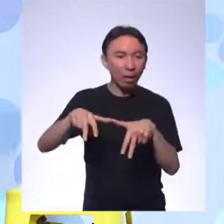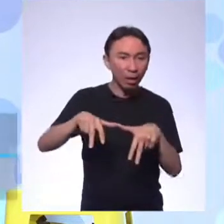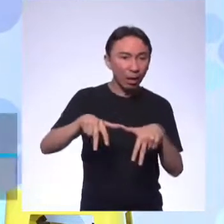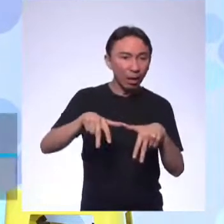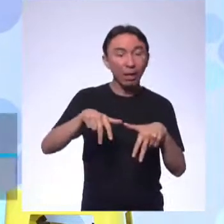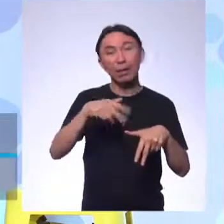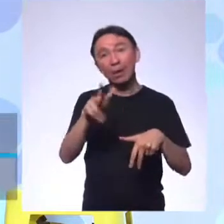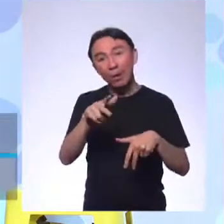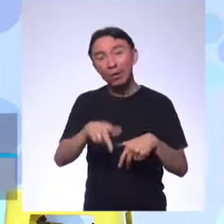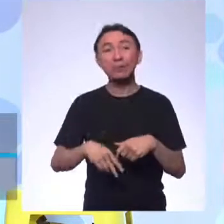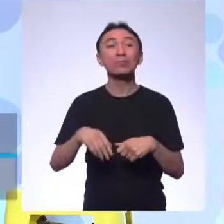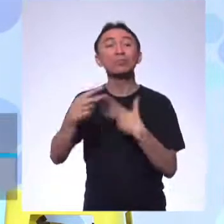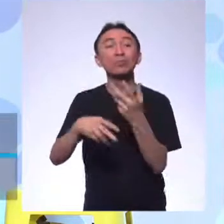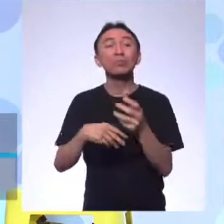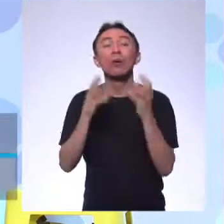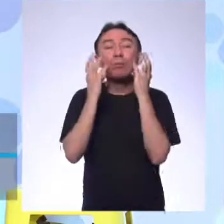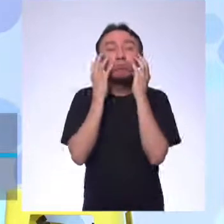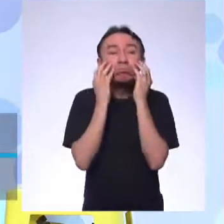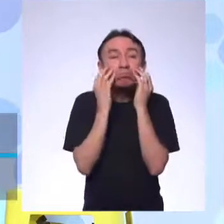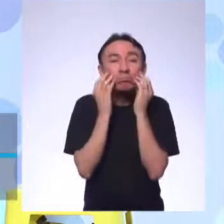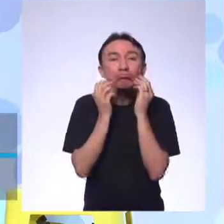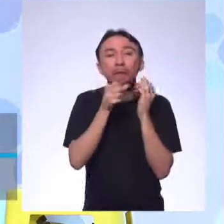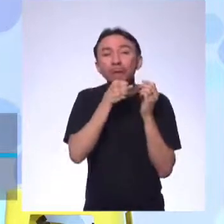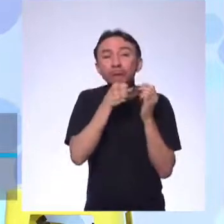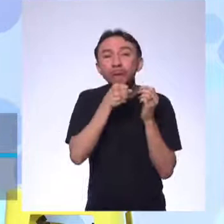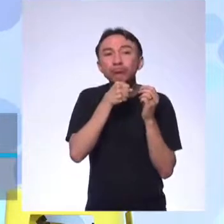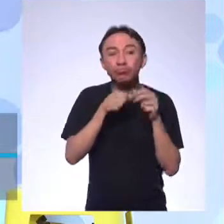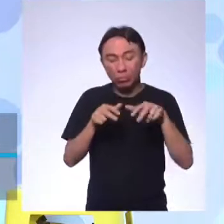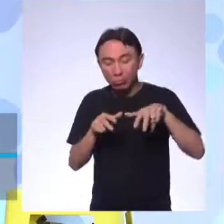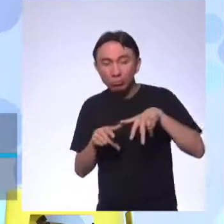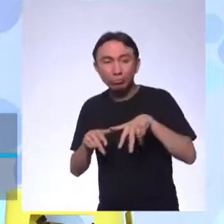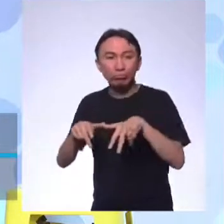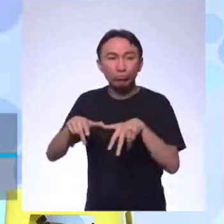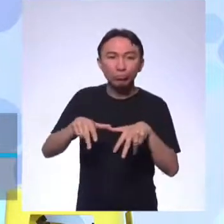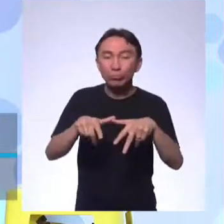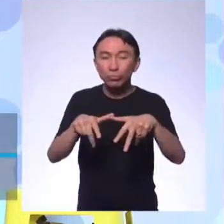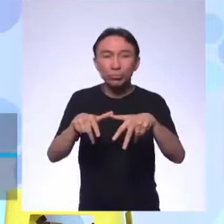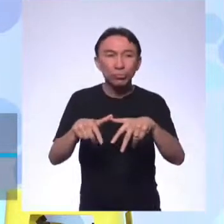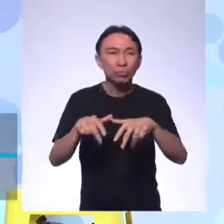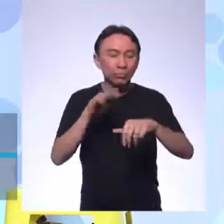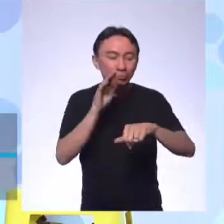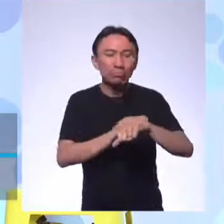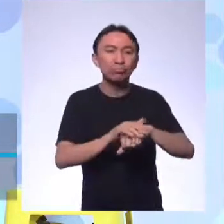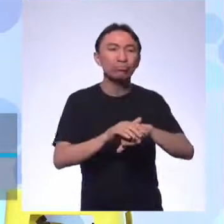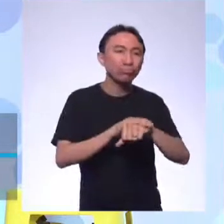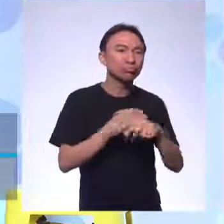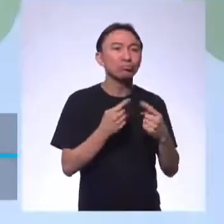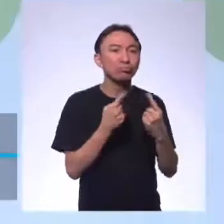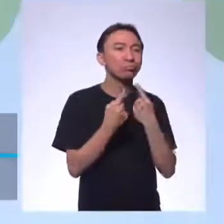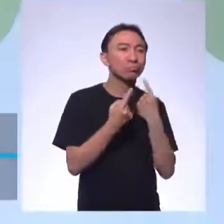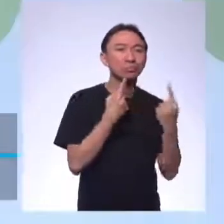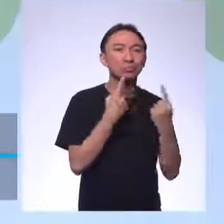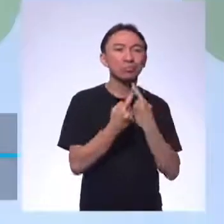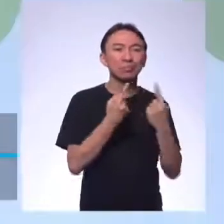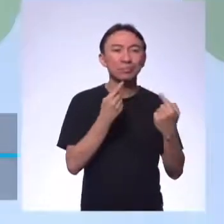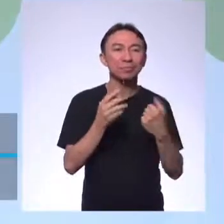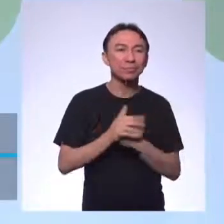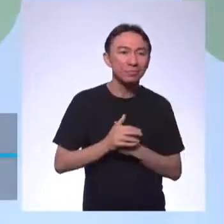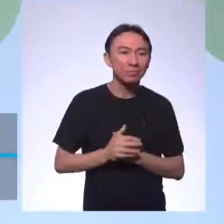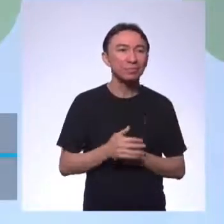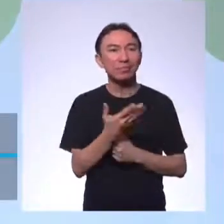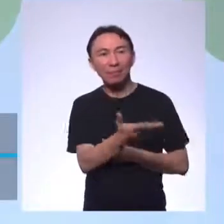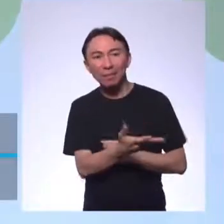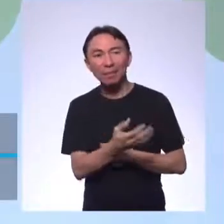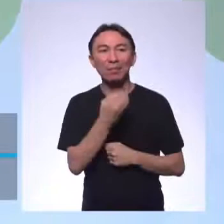lado da sua velhinha, ou você velhinha ao lado do seu velhinho, com um bom papo. Nossa, tô tão romântico hoje. Nossa, Tão Mauro, romântico. foi longe